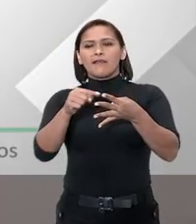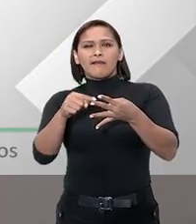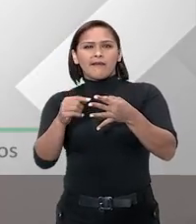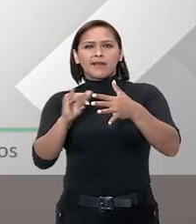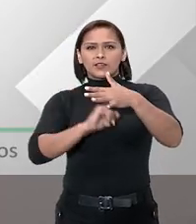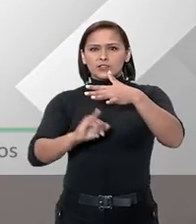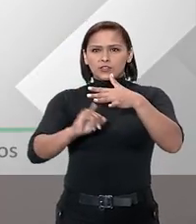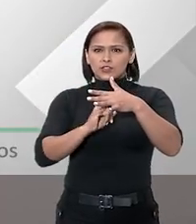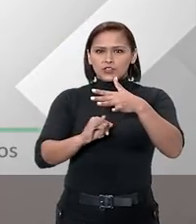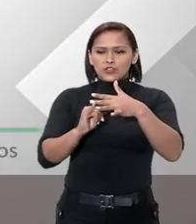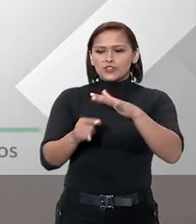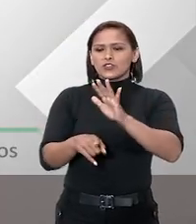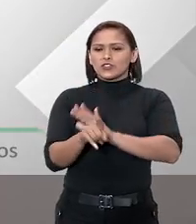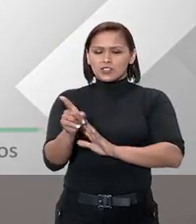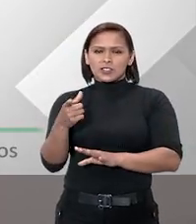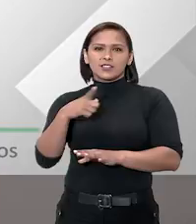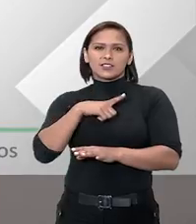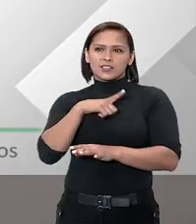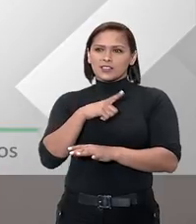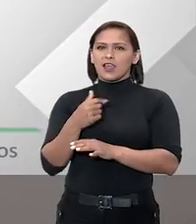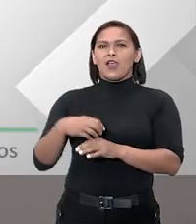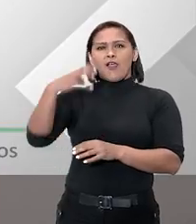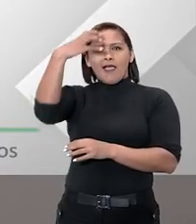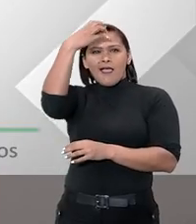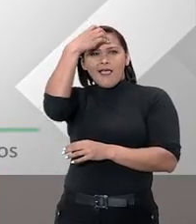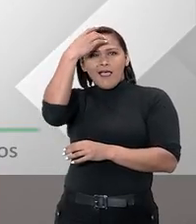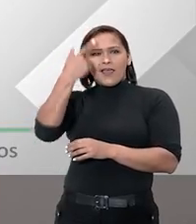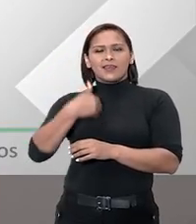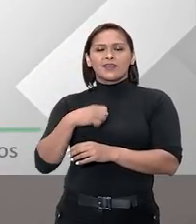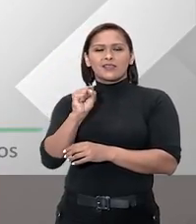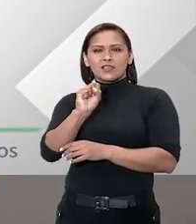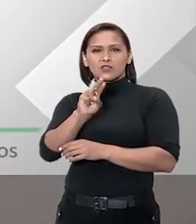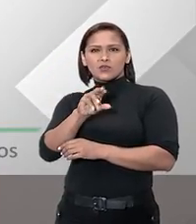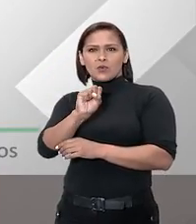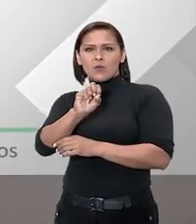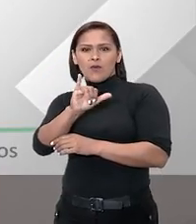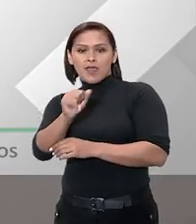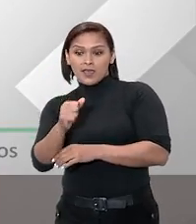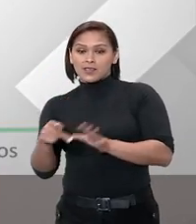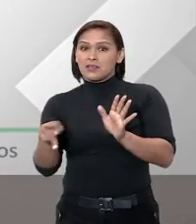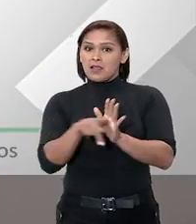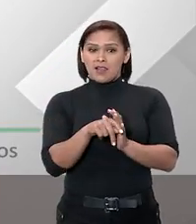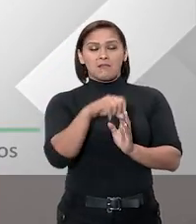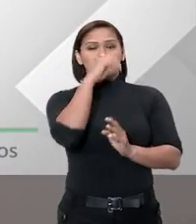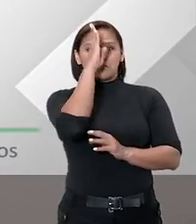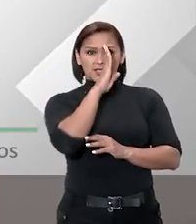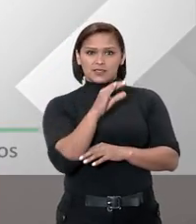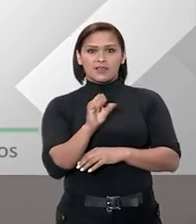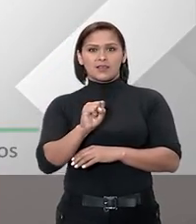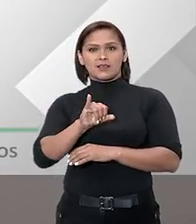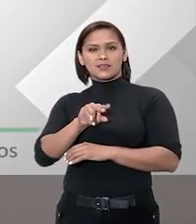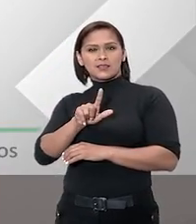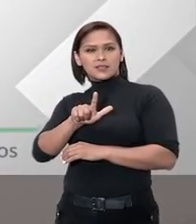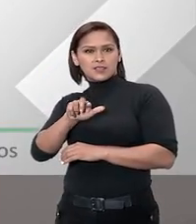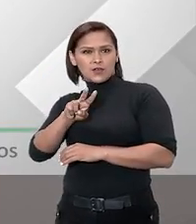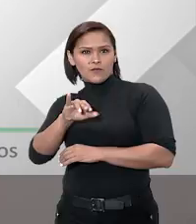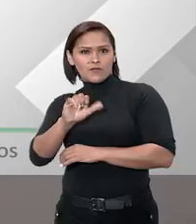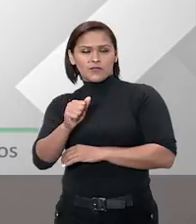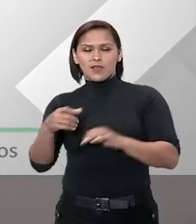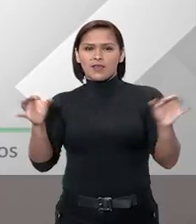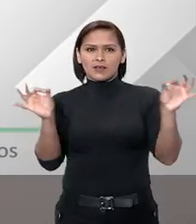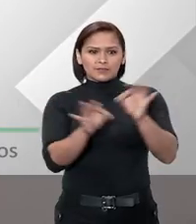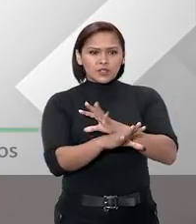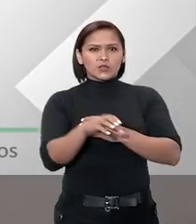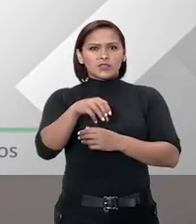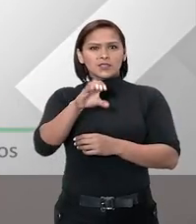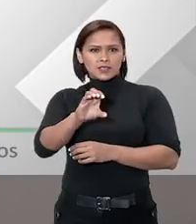a instituição Childhood, que é da rainha da Suécia, que por sua vez ela é brasileira, Silvia, acabou juntamente